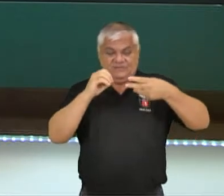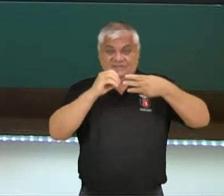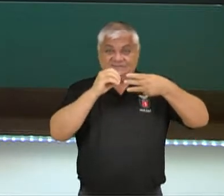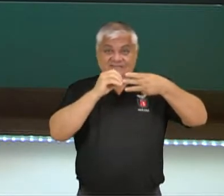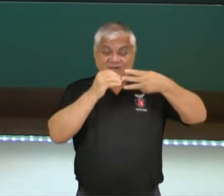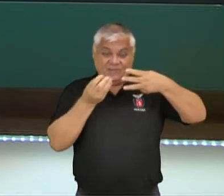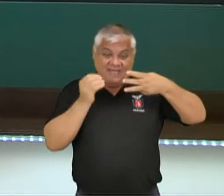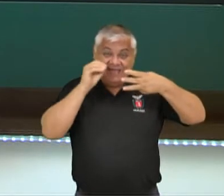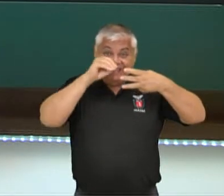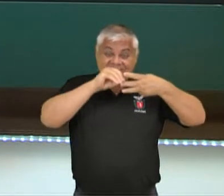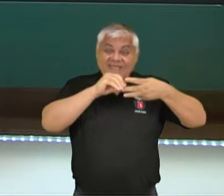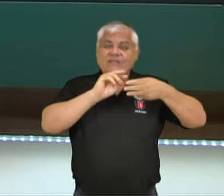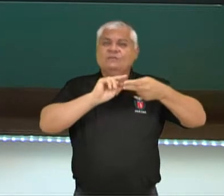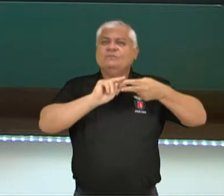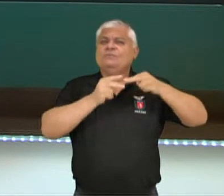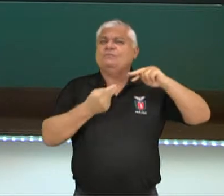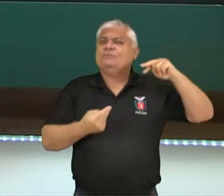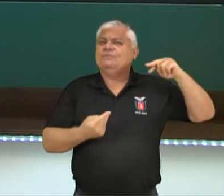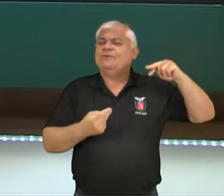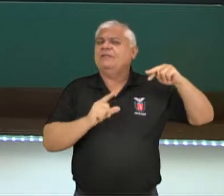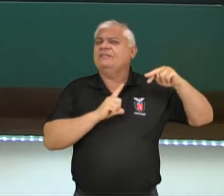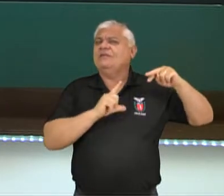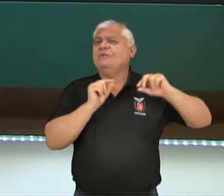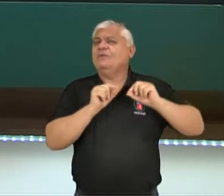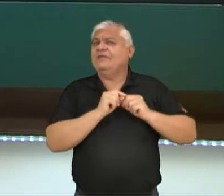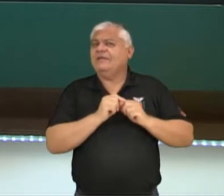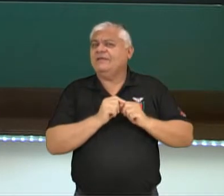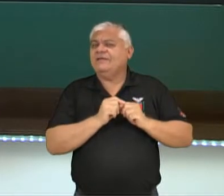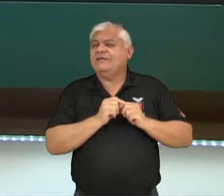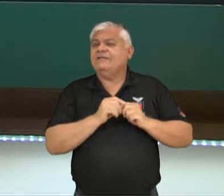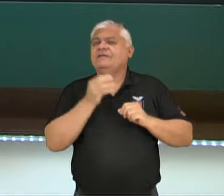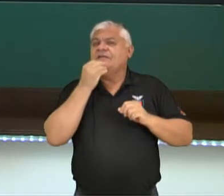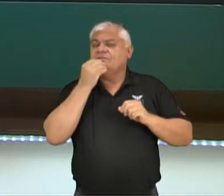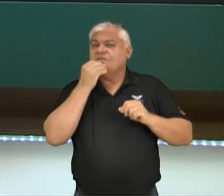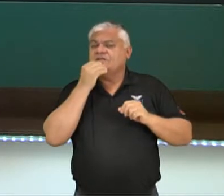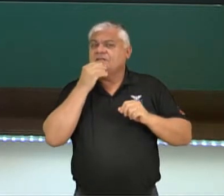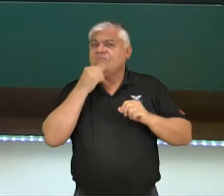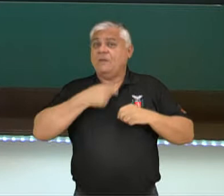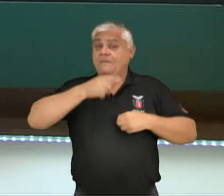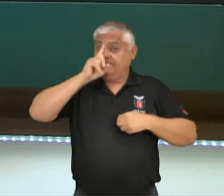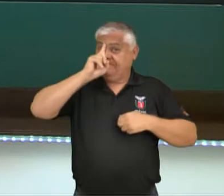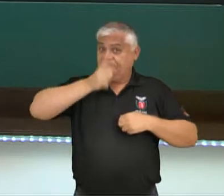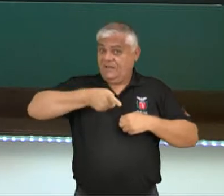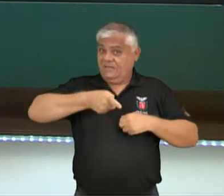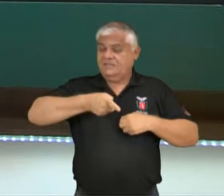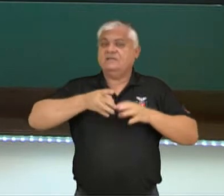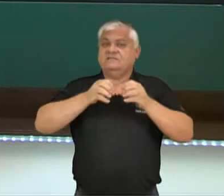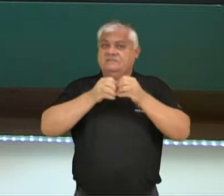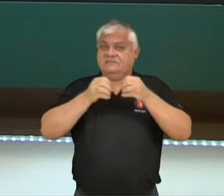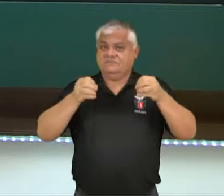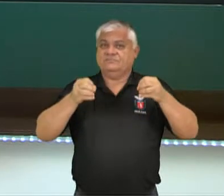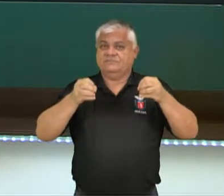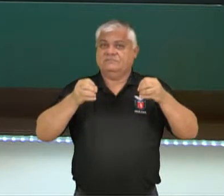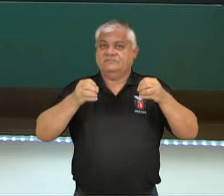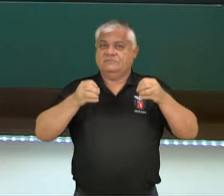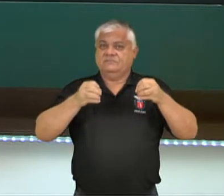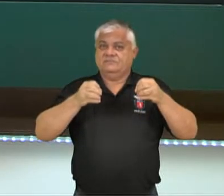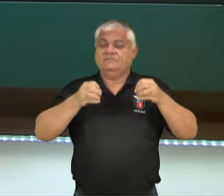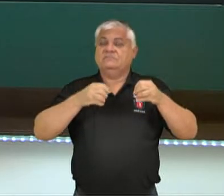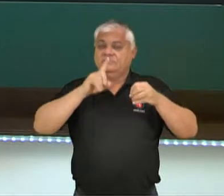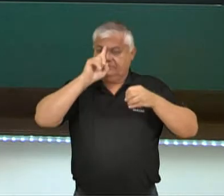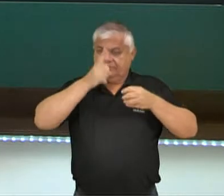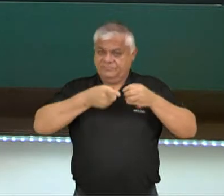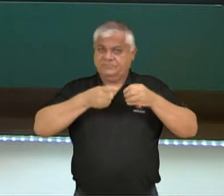material genético faz o quê antes de se dividir? Recebe um sinal, a célula que vai se dividir, a primeira coisa, replicação do